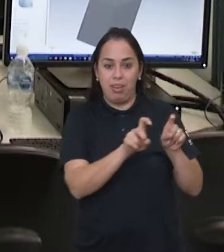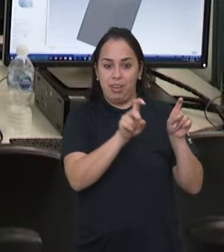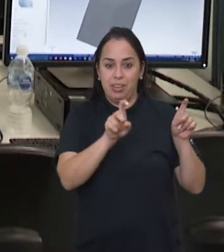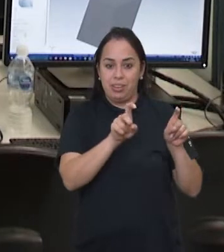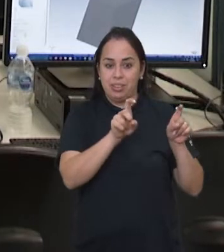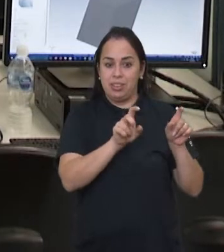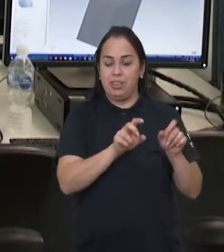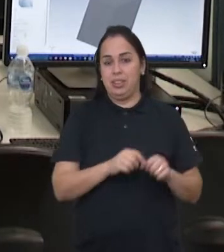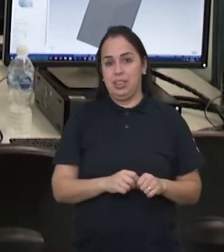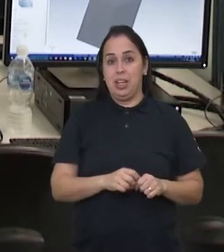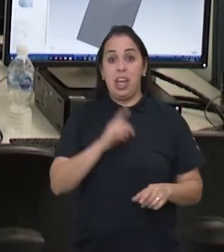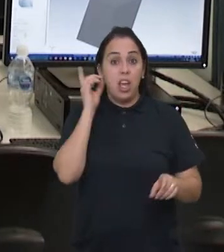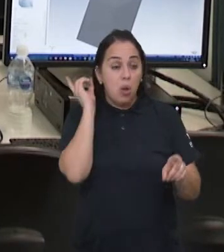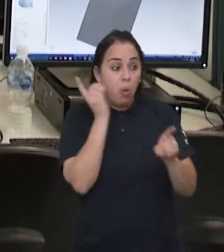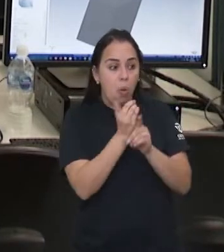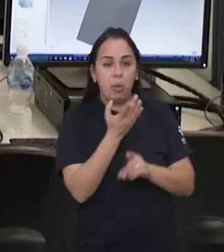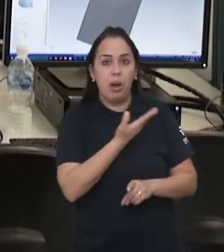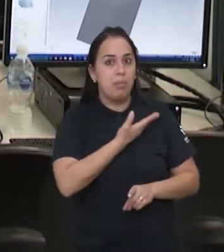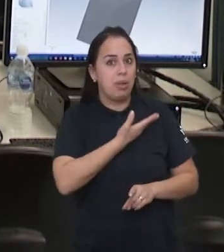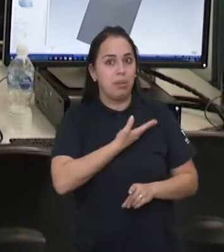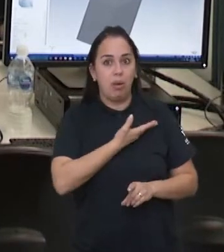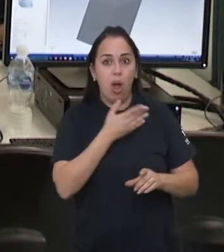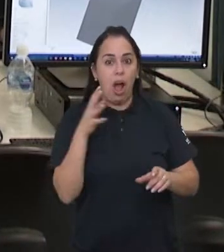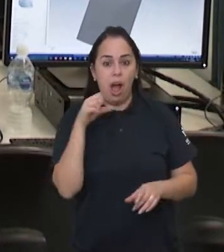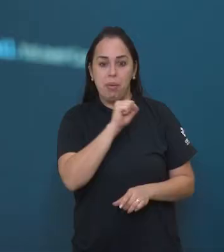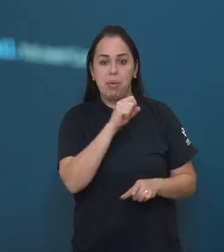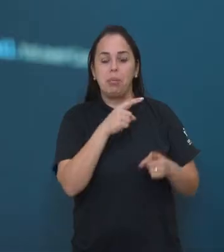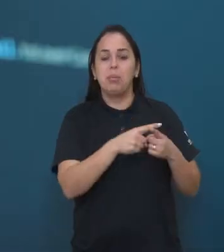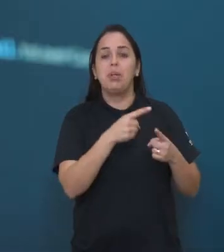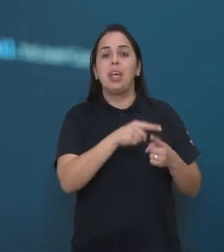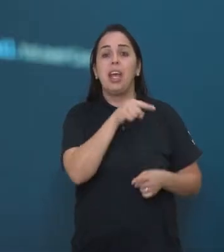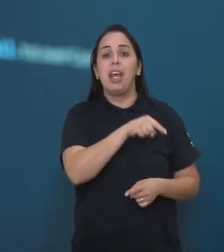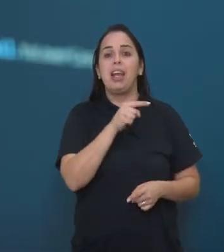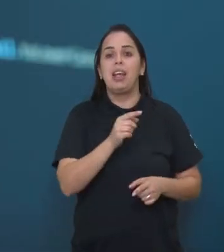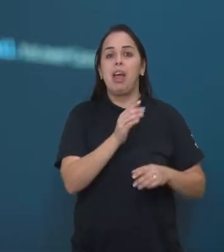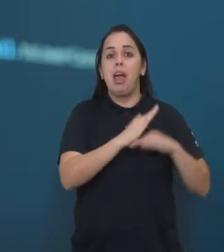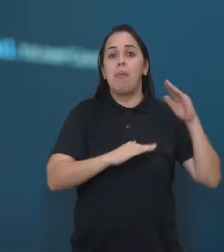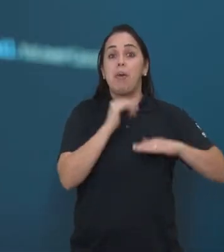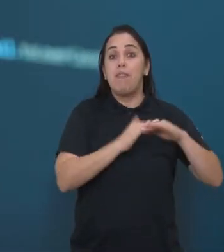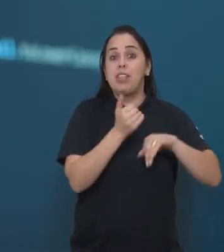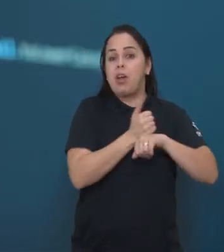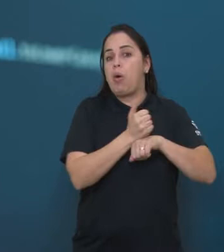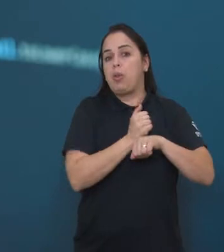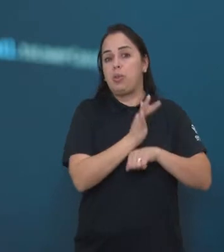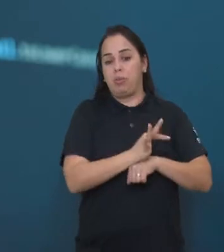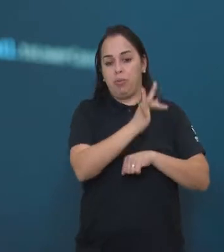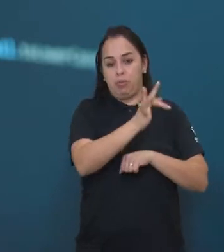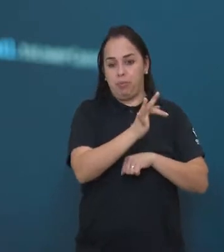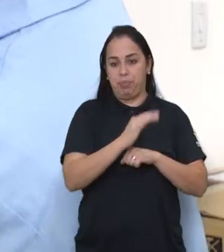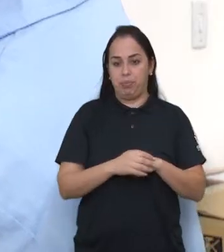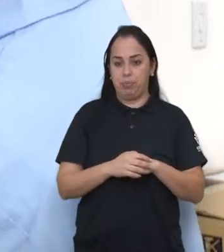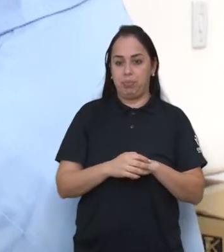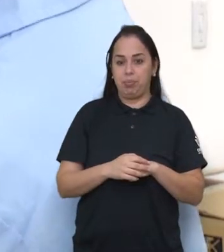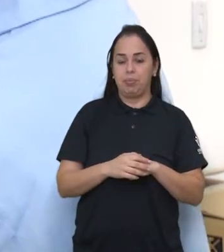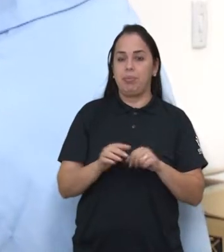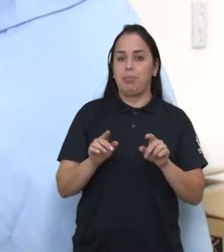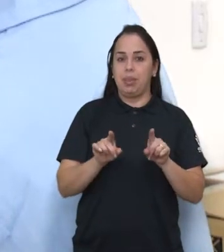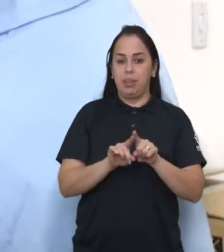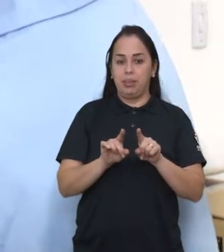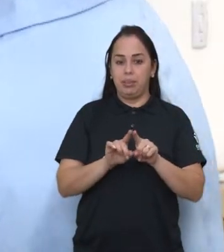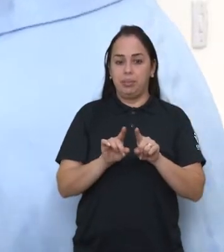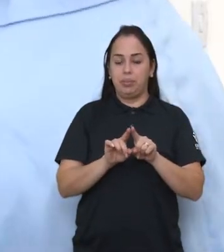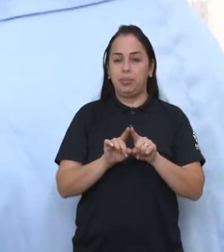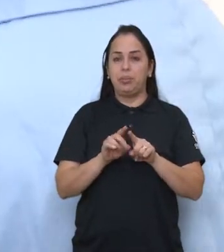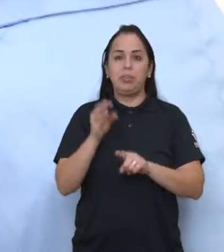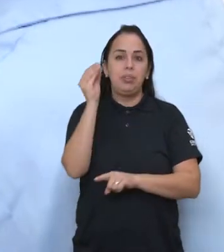um amigo programador encontre logo um amigo programador que ele vai ser o futuro programação né a gente tá